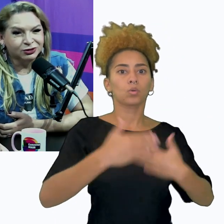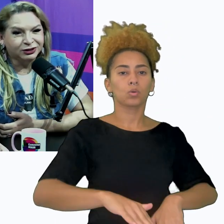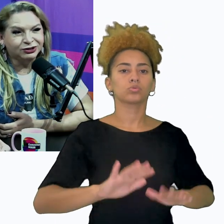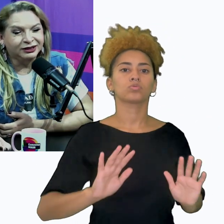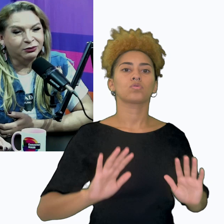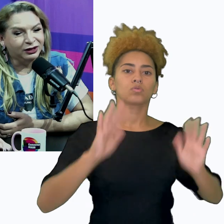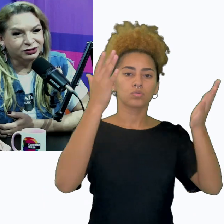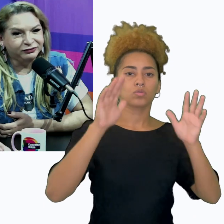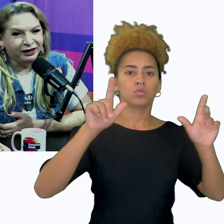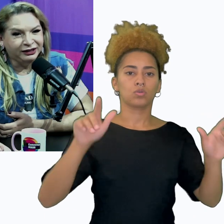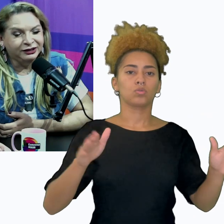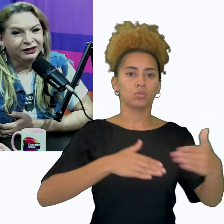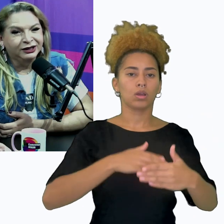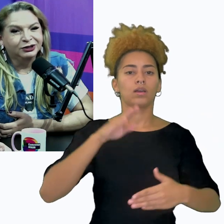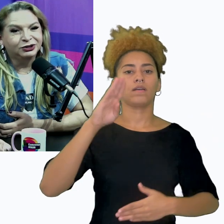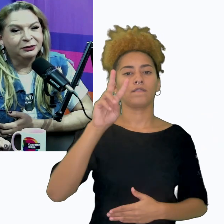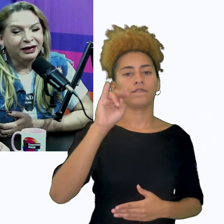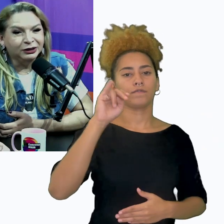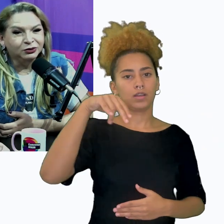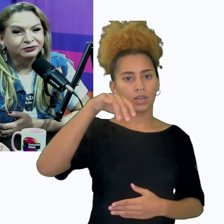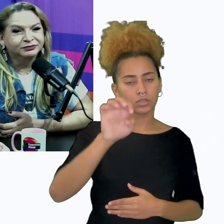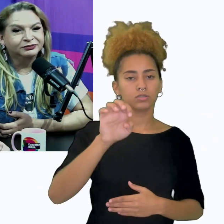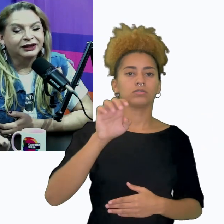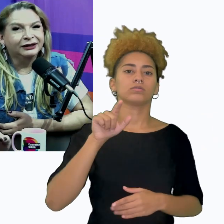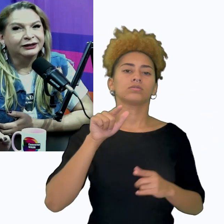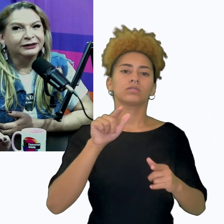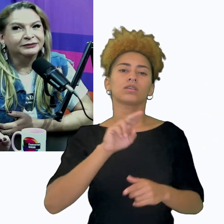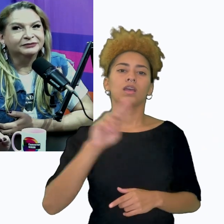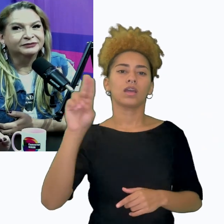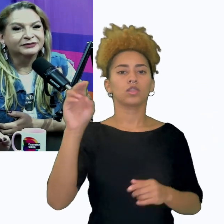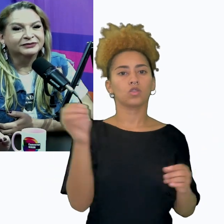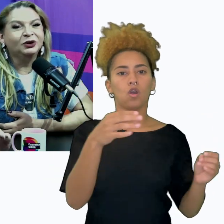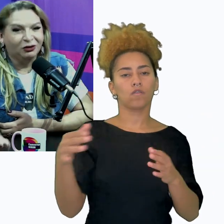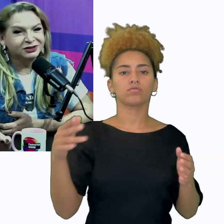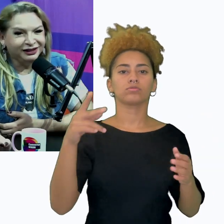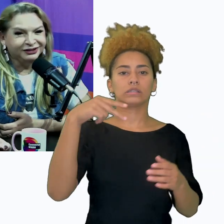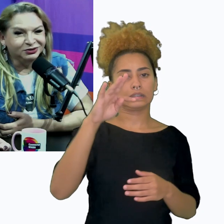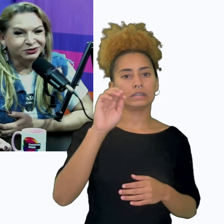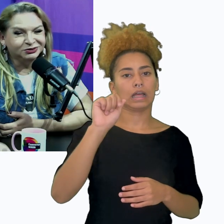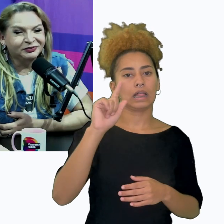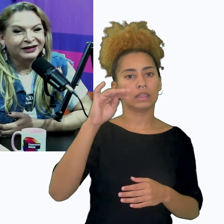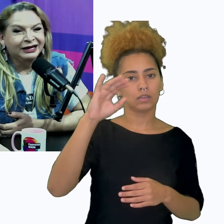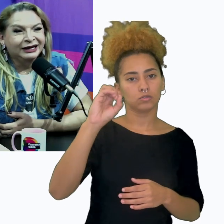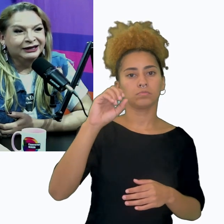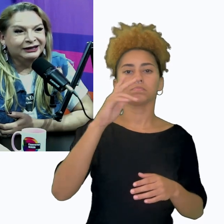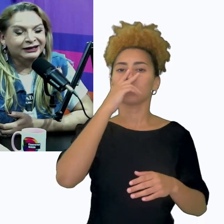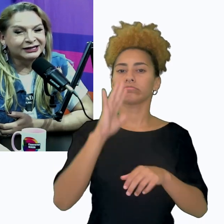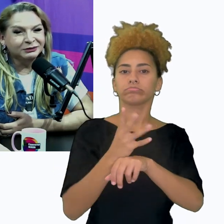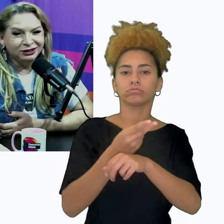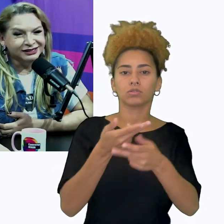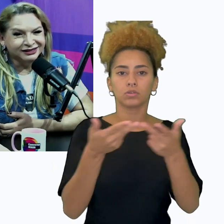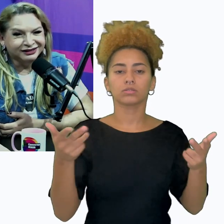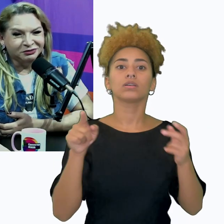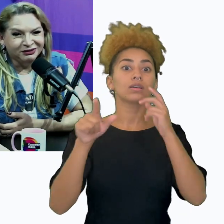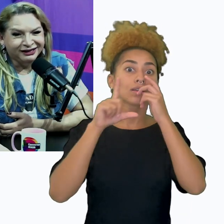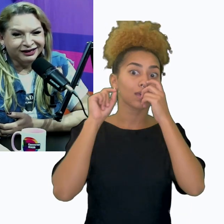concurso que tinha na Boate Divine, chamado... Novos talentos. Novos Talentos. Que essa